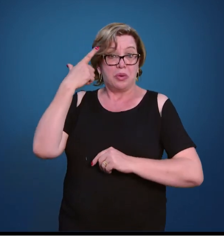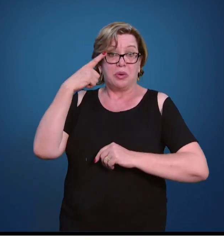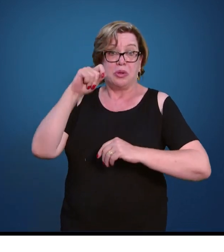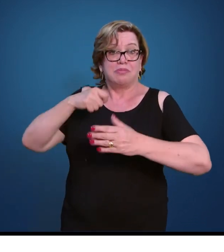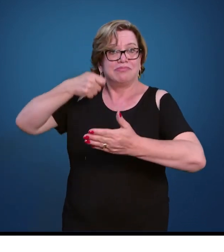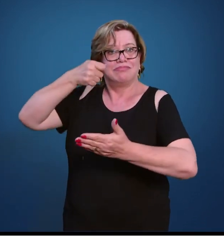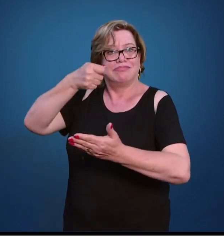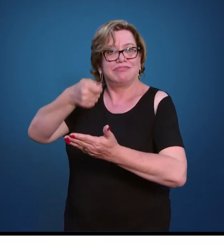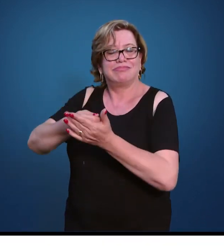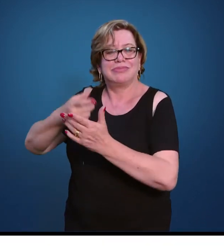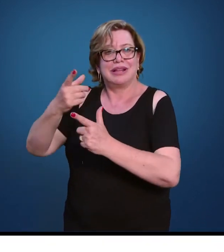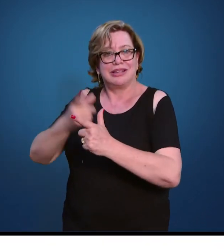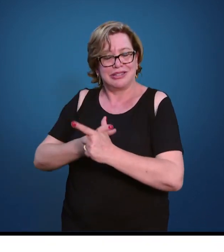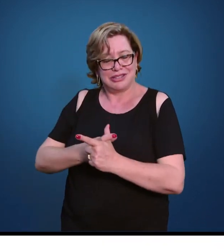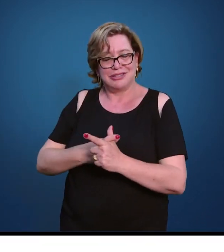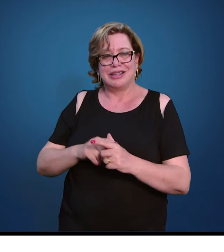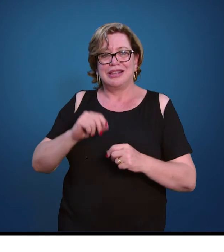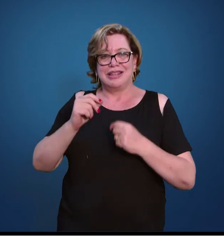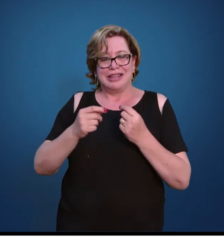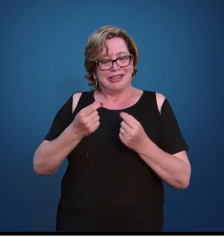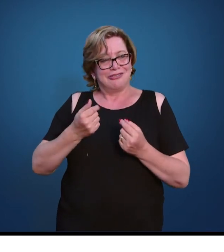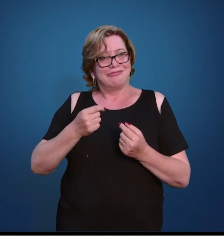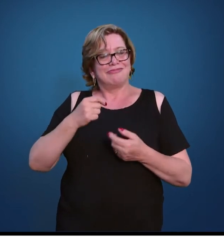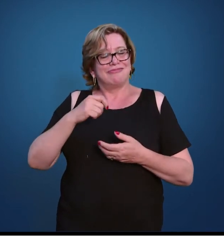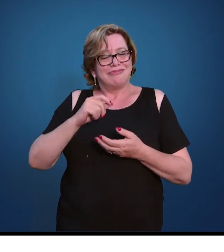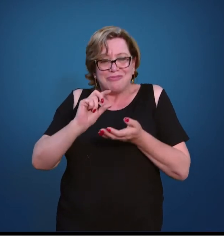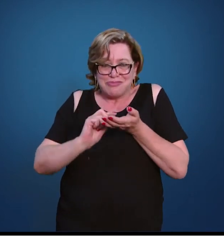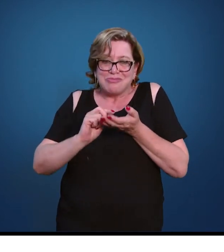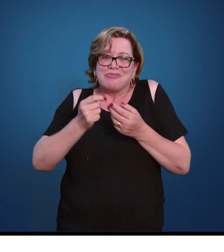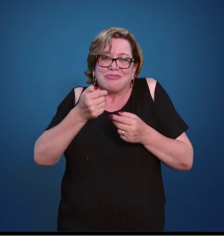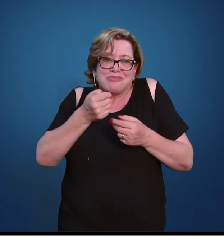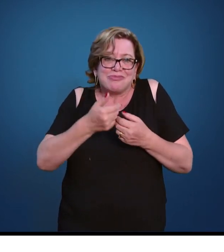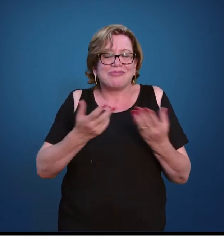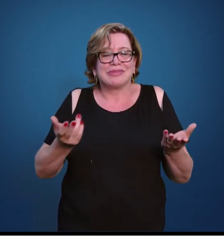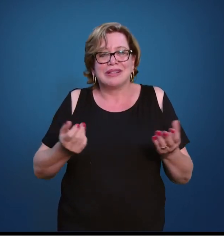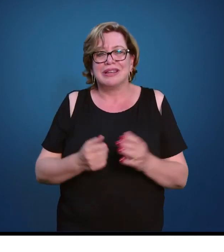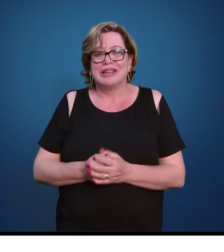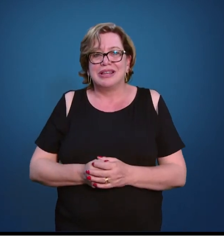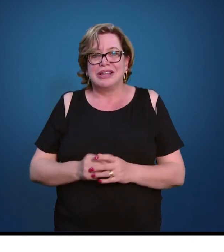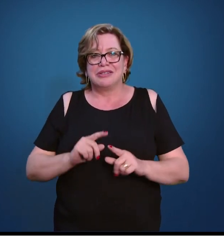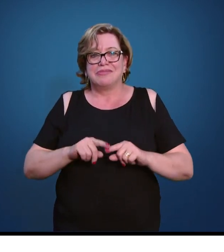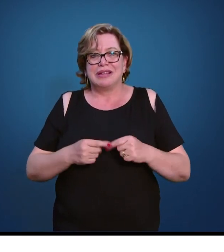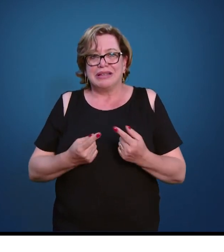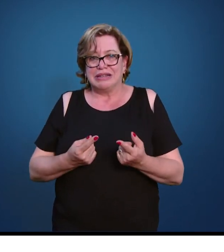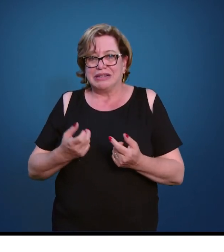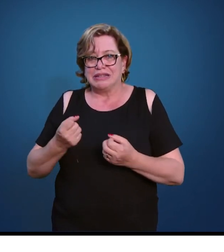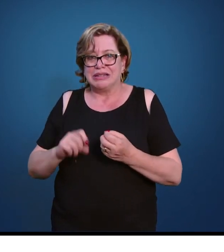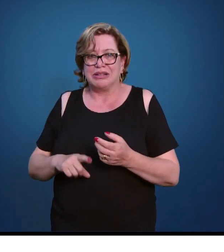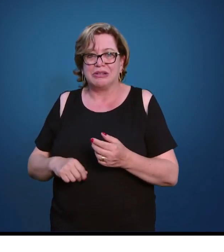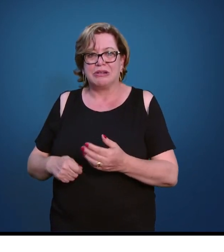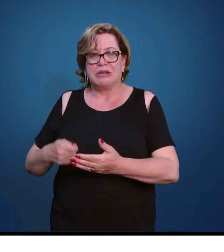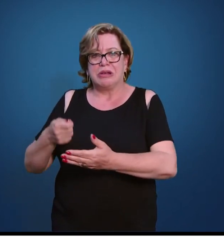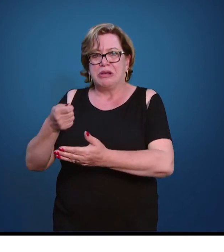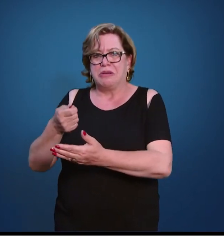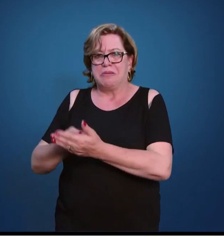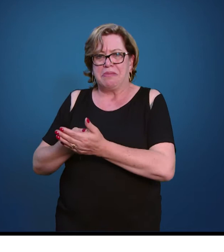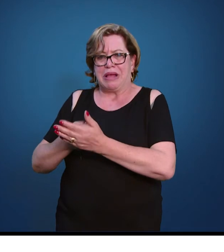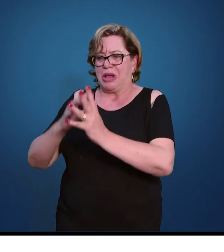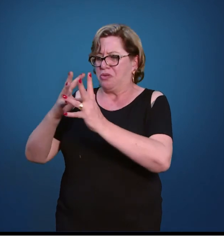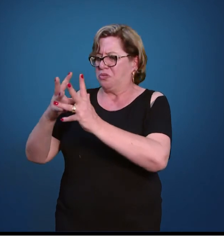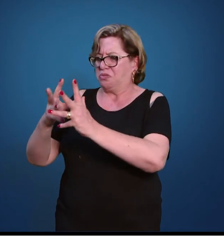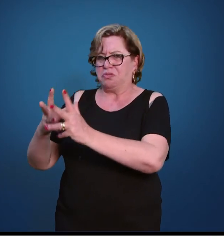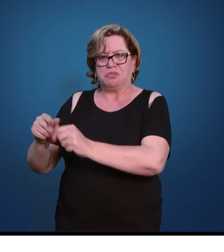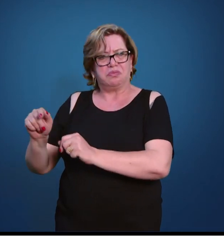minhas dívidas e ainda sobra um pouco de recurso. Caso contrário, eu vou conseguir pagar todas as